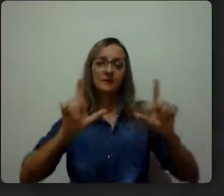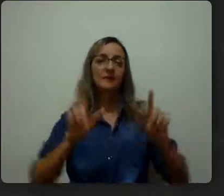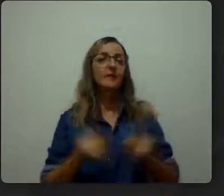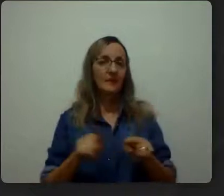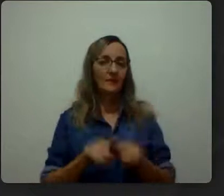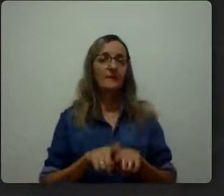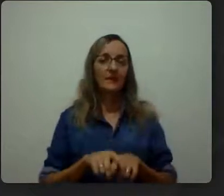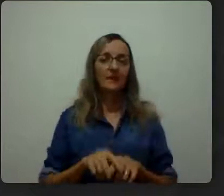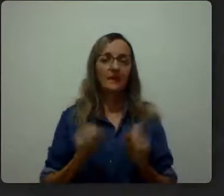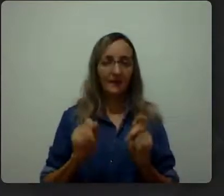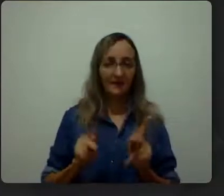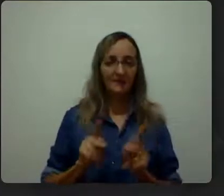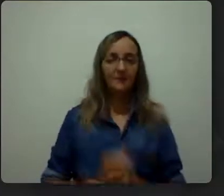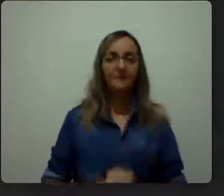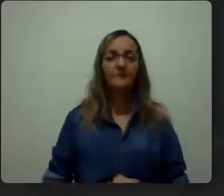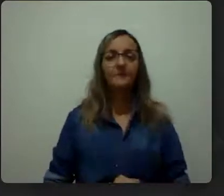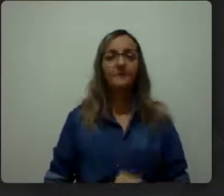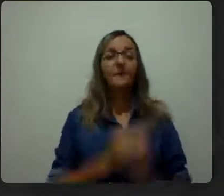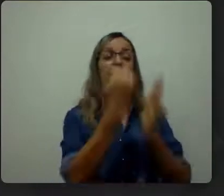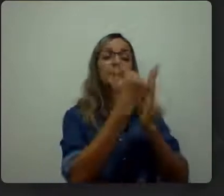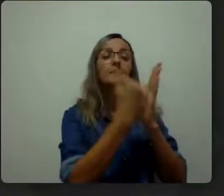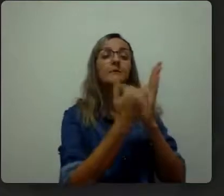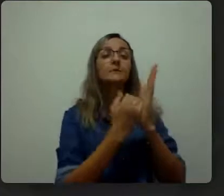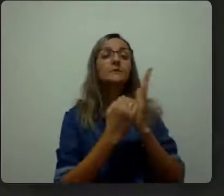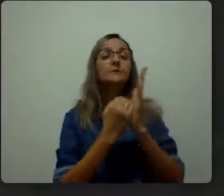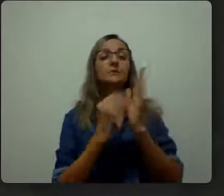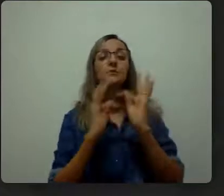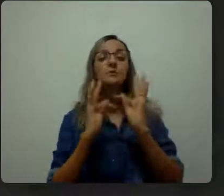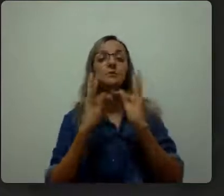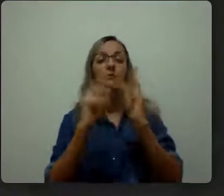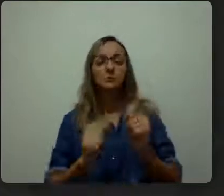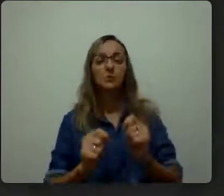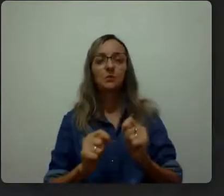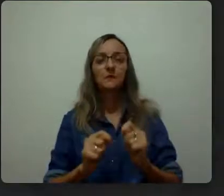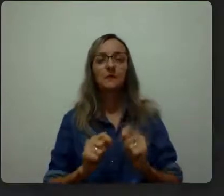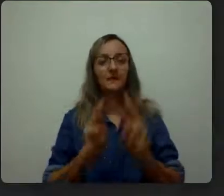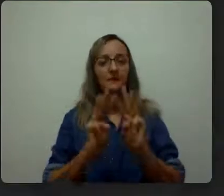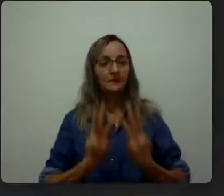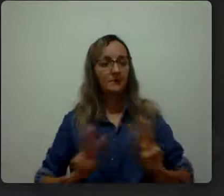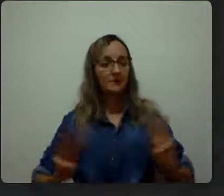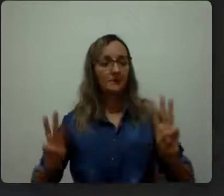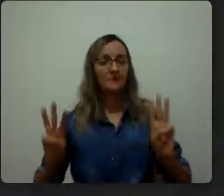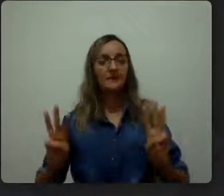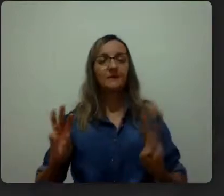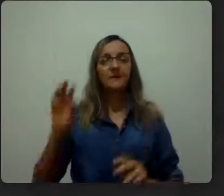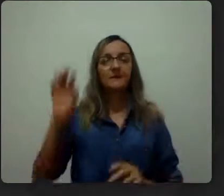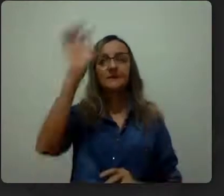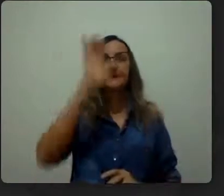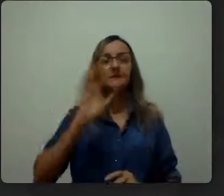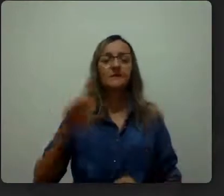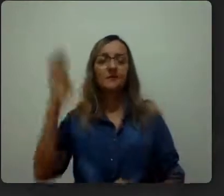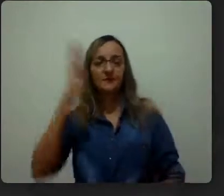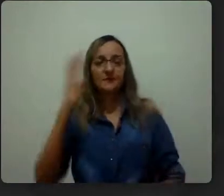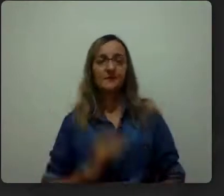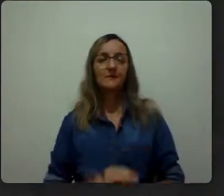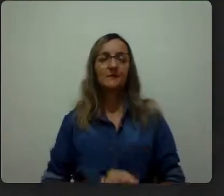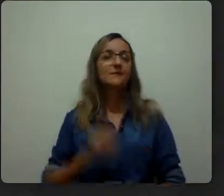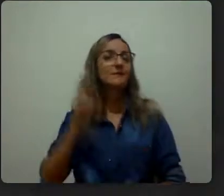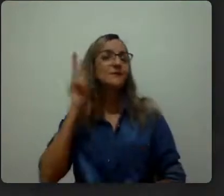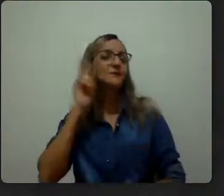falar, verifiquem spam, verifiquem outras pastas, que com certeza esse e-mail está lá escondidinho, e vocês precisam ter acesso a ele para poder acompanhar a